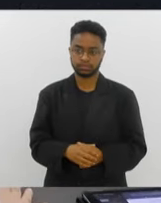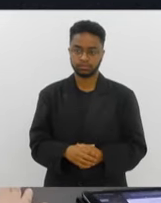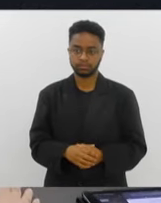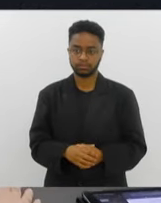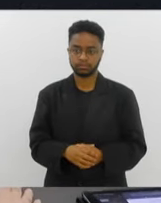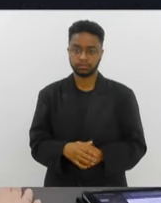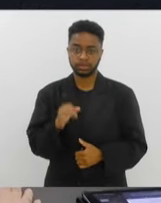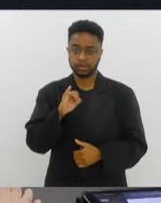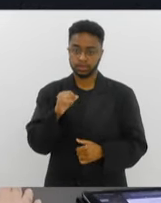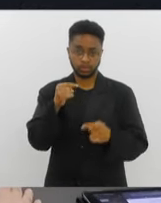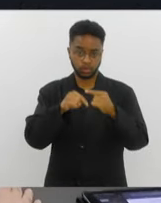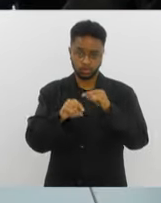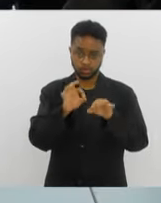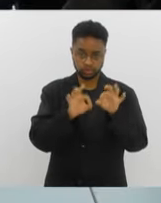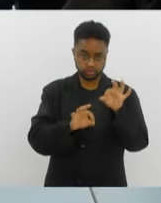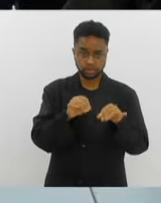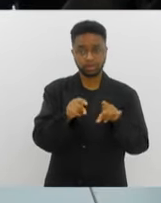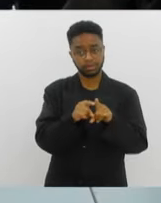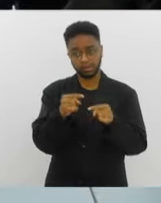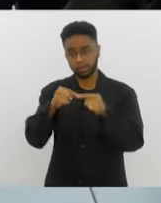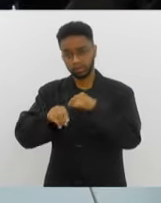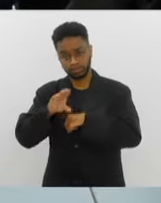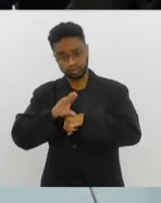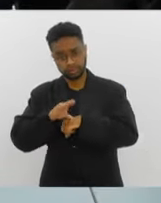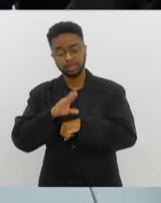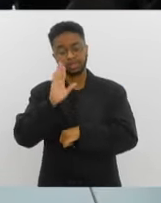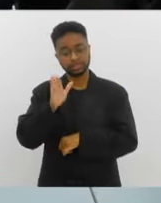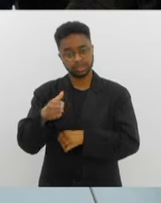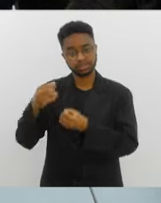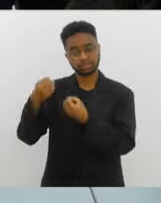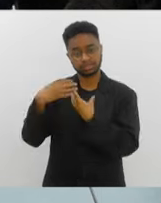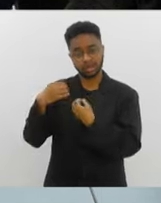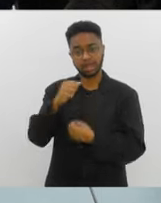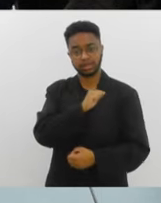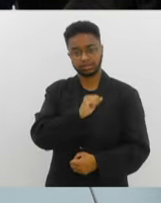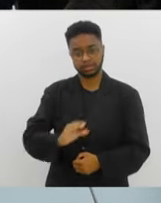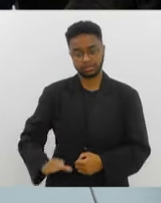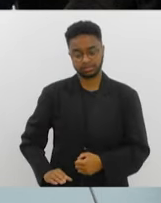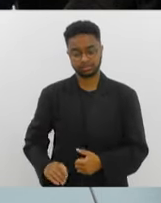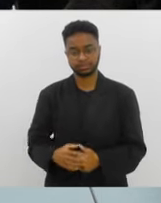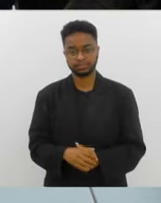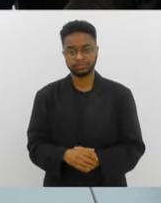que é injurídico é inconstitucional. Jacim nos ensinou André Siciliano.